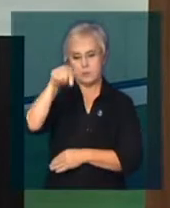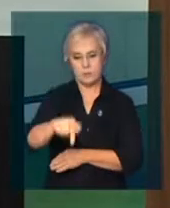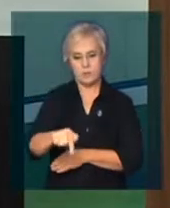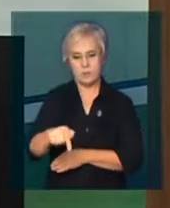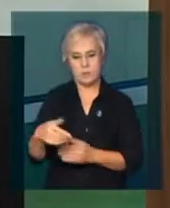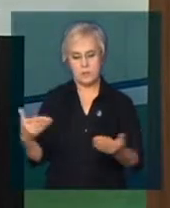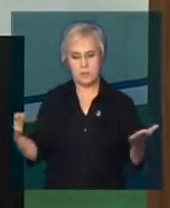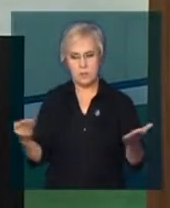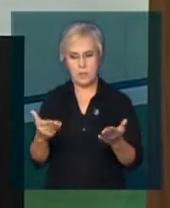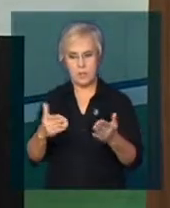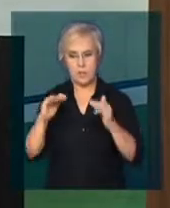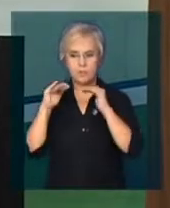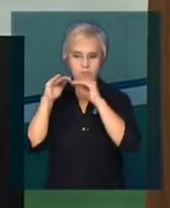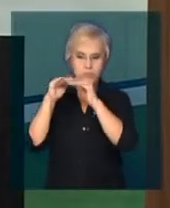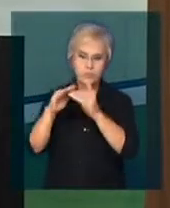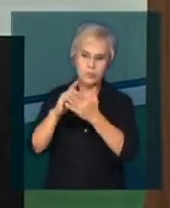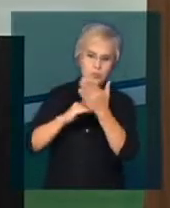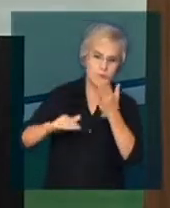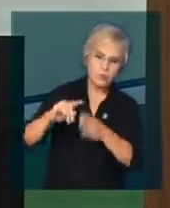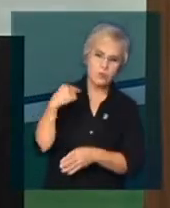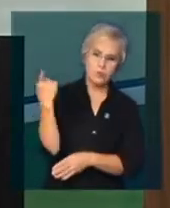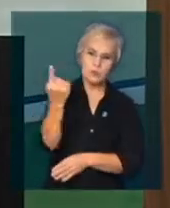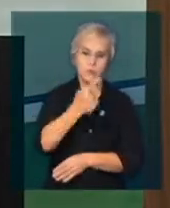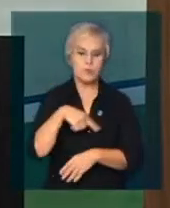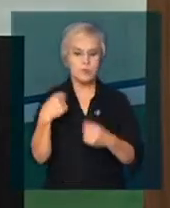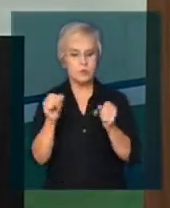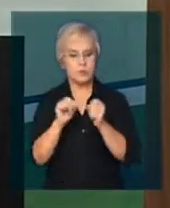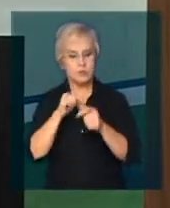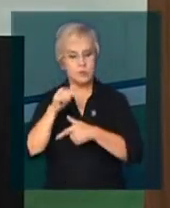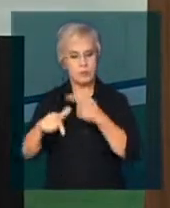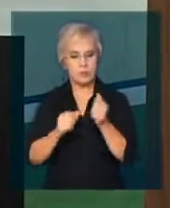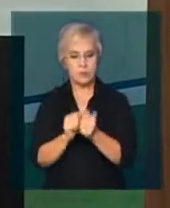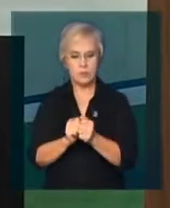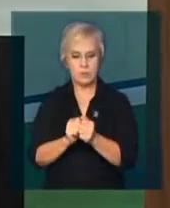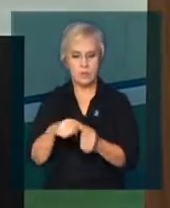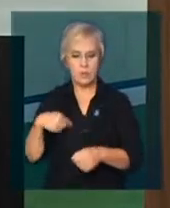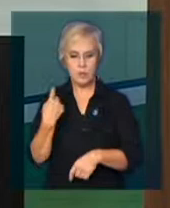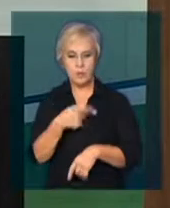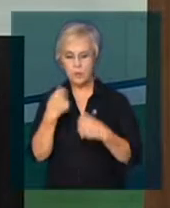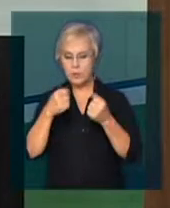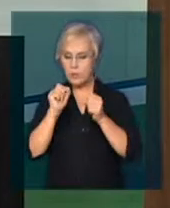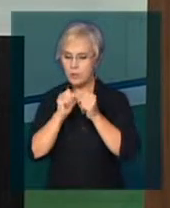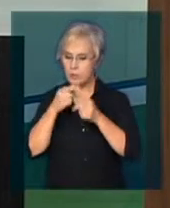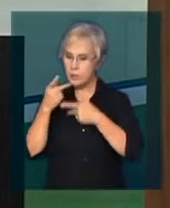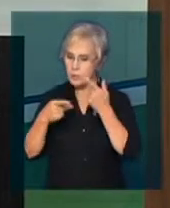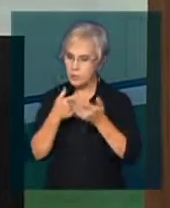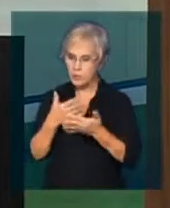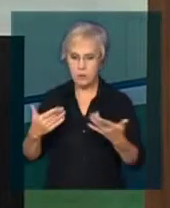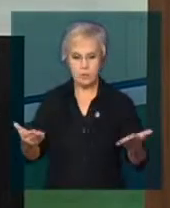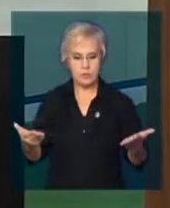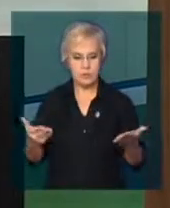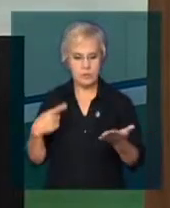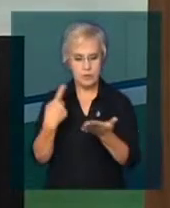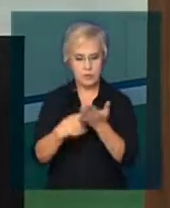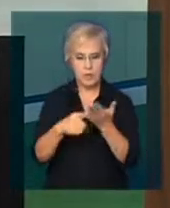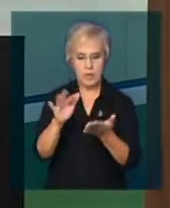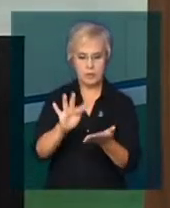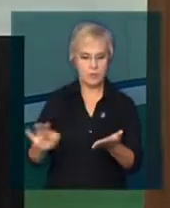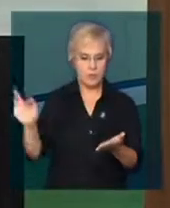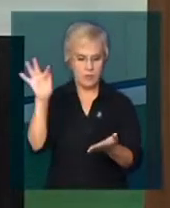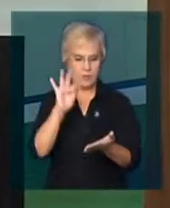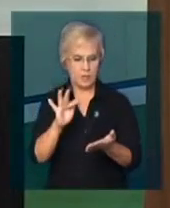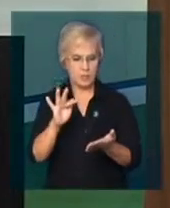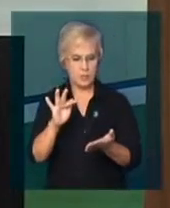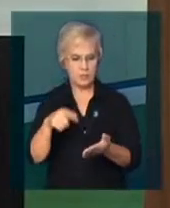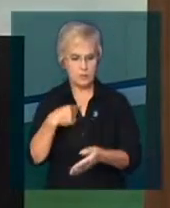a conscientização de todos que nós precisamos fazer algo. E quando nós falamos que temos que fazer alguma coisa, que vai concluir o Pacto Federativo, nós não estamos